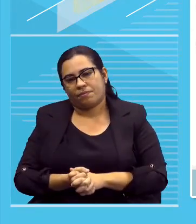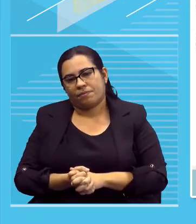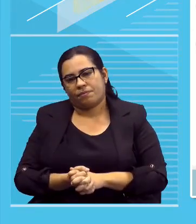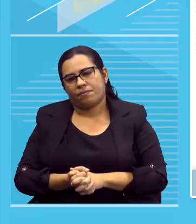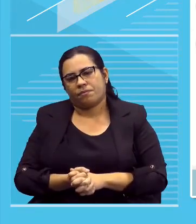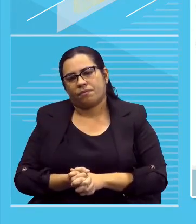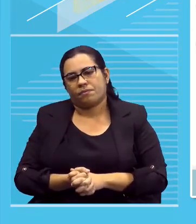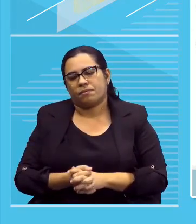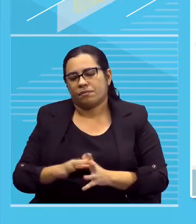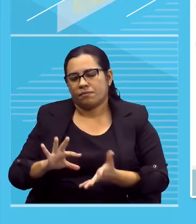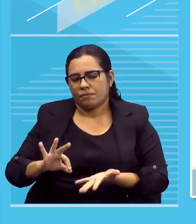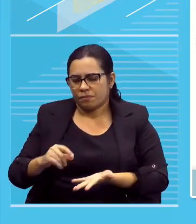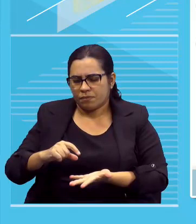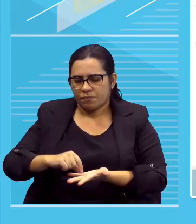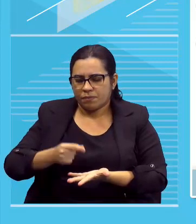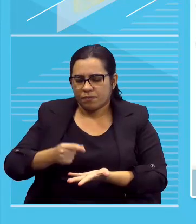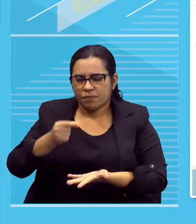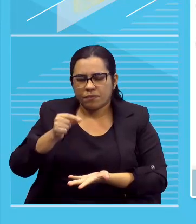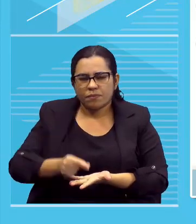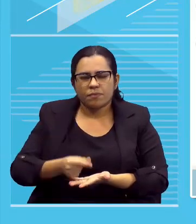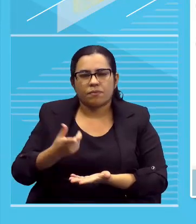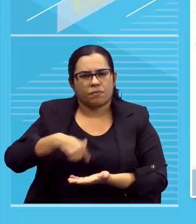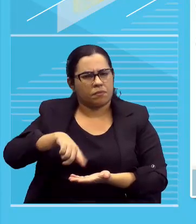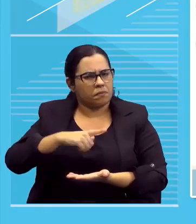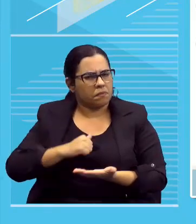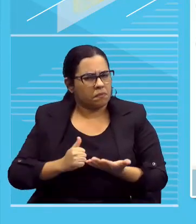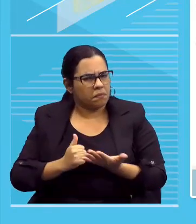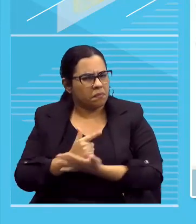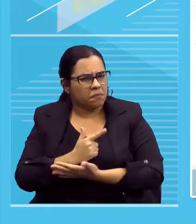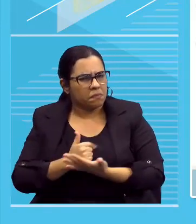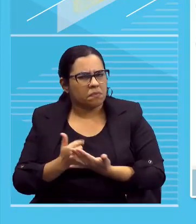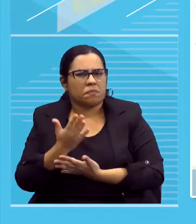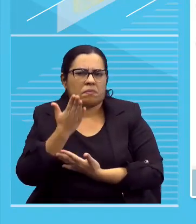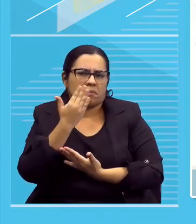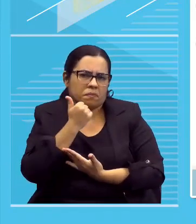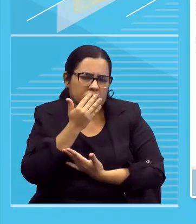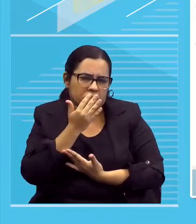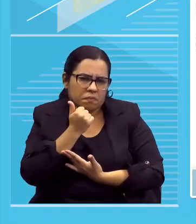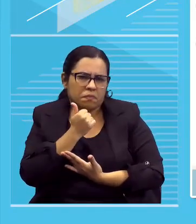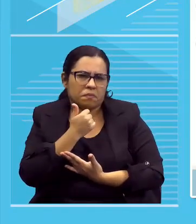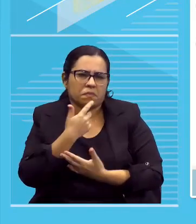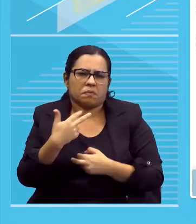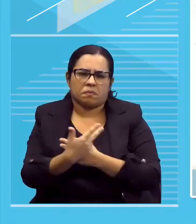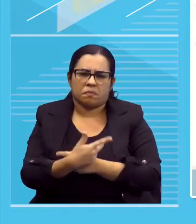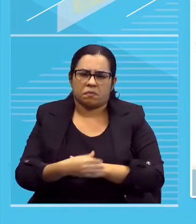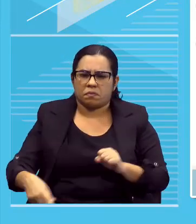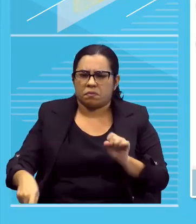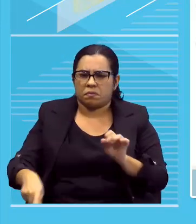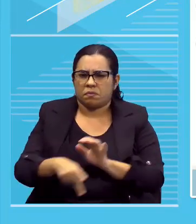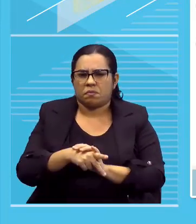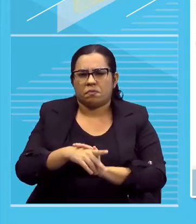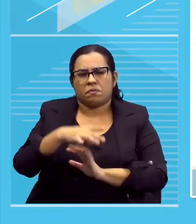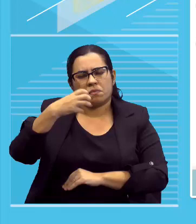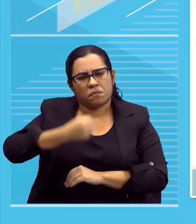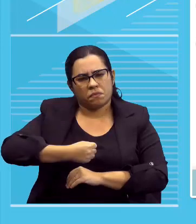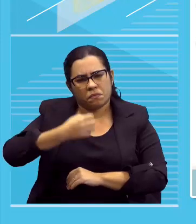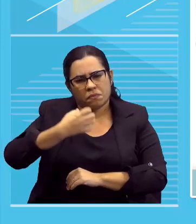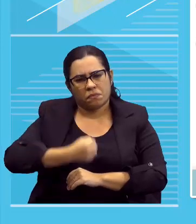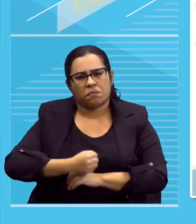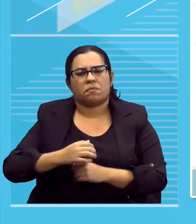os grãos que compramos e consumimos os derivados do leite